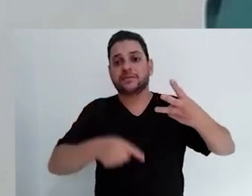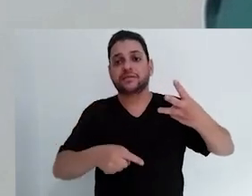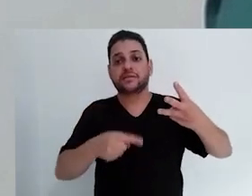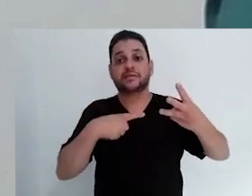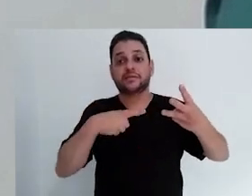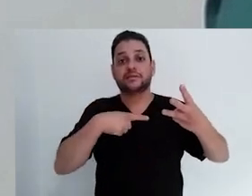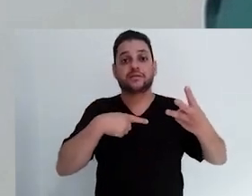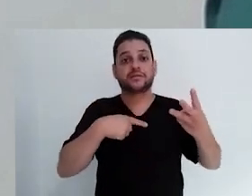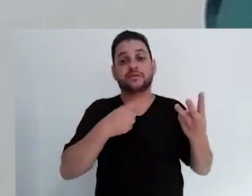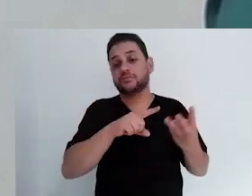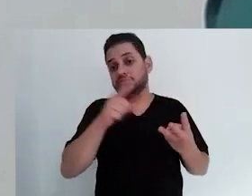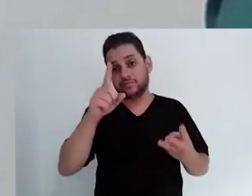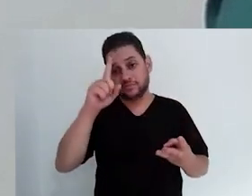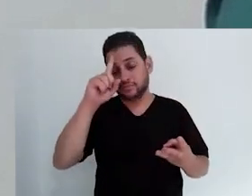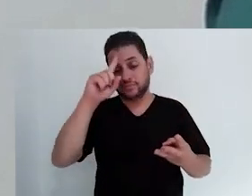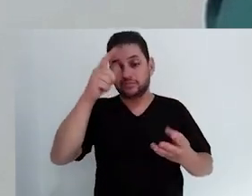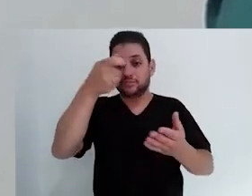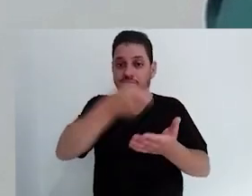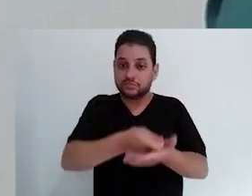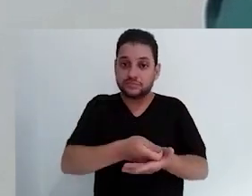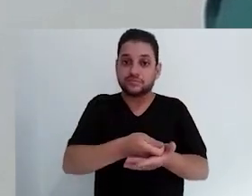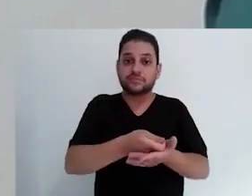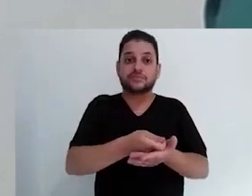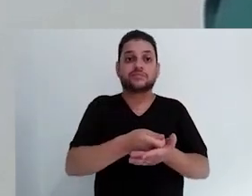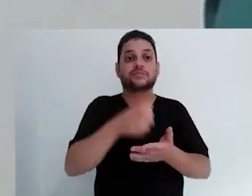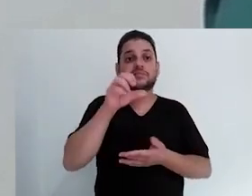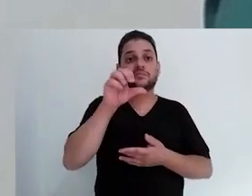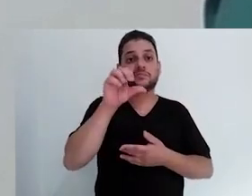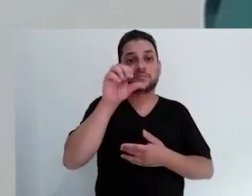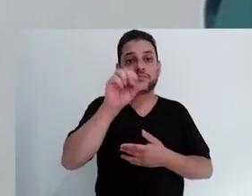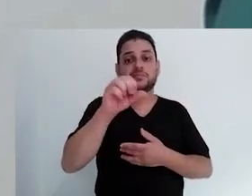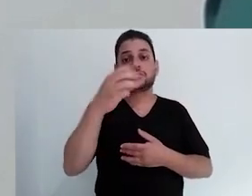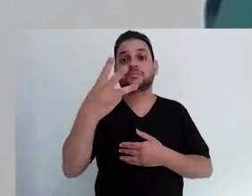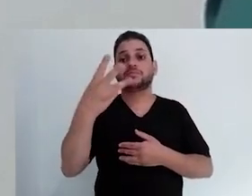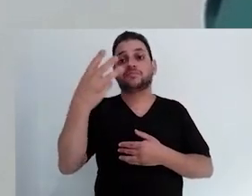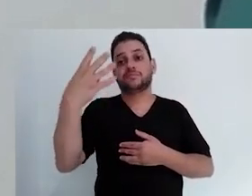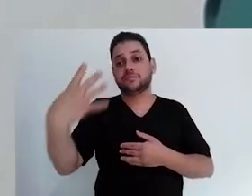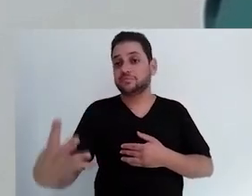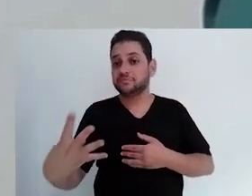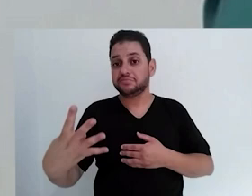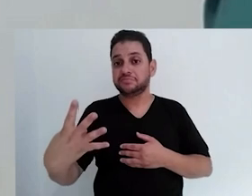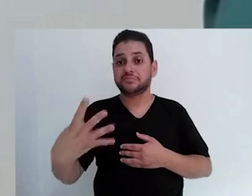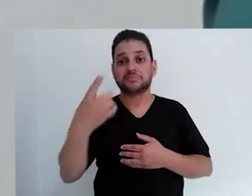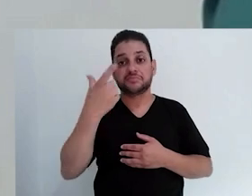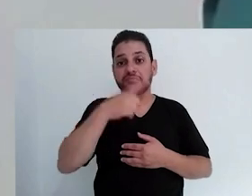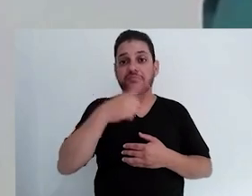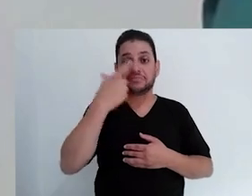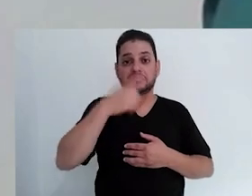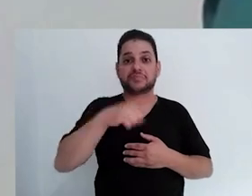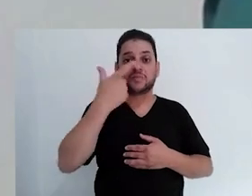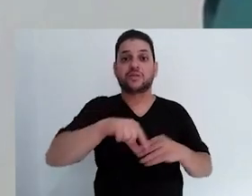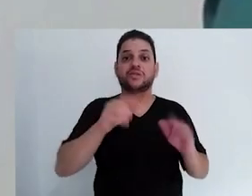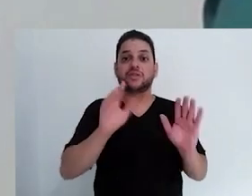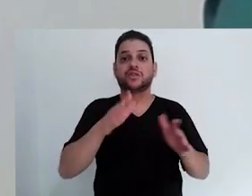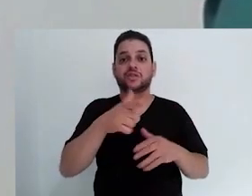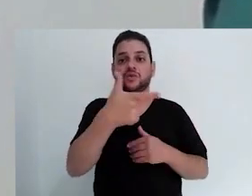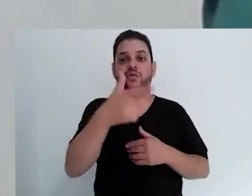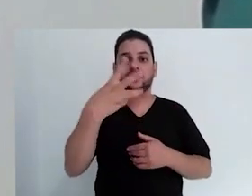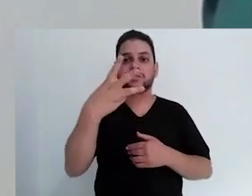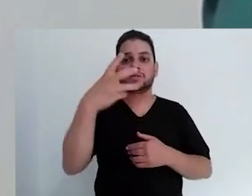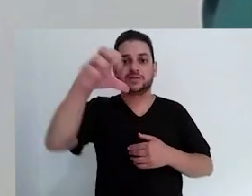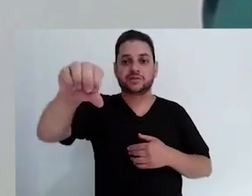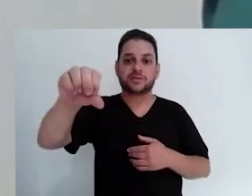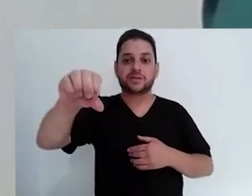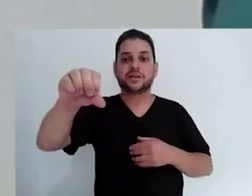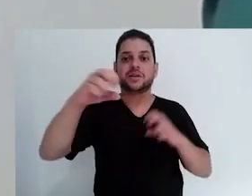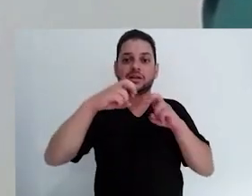62 decisões e 934 despachos no total. Já foram realizadas 239 audiências, a gente tem uma